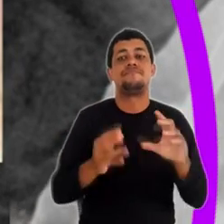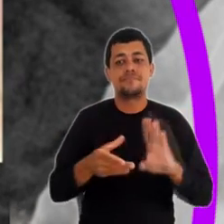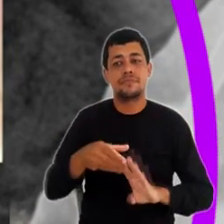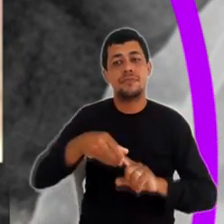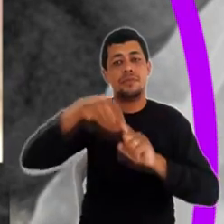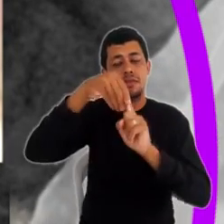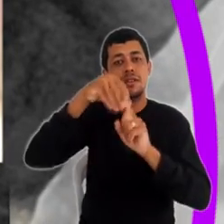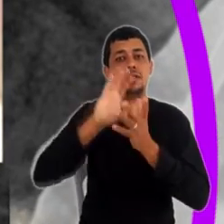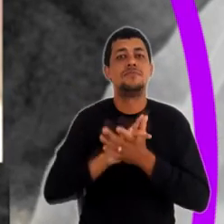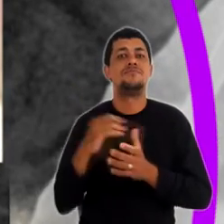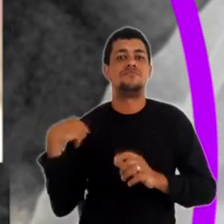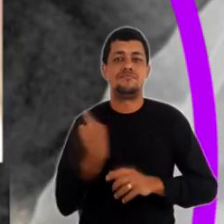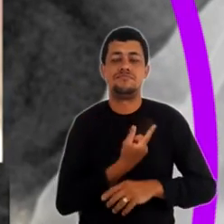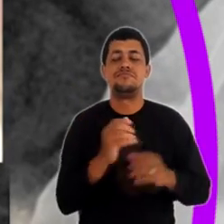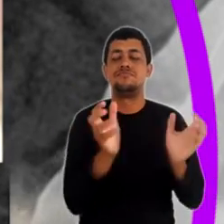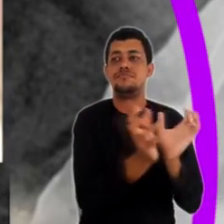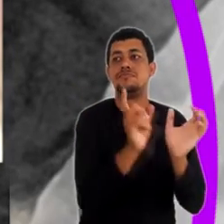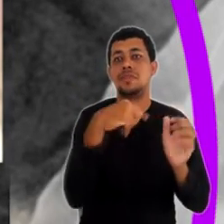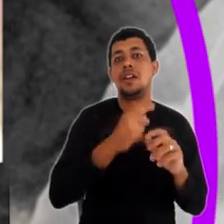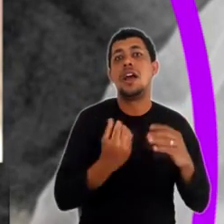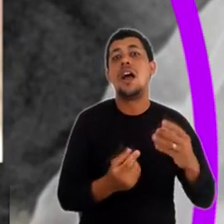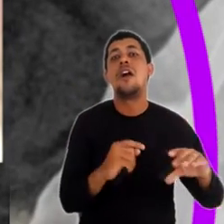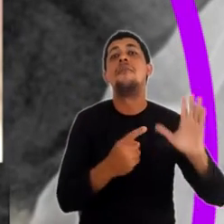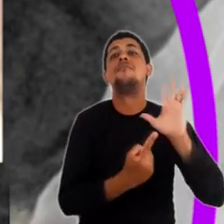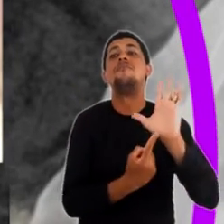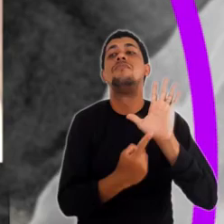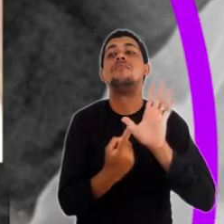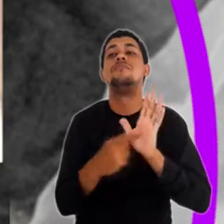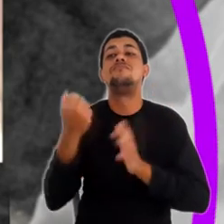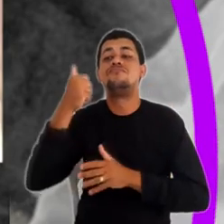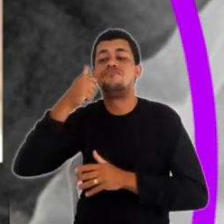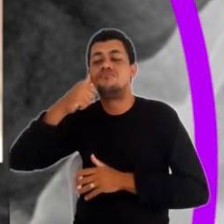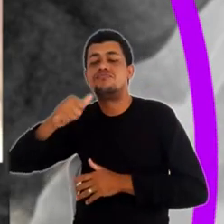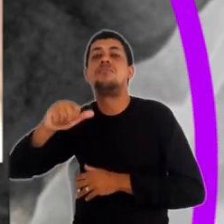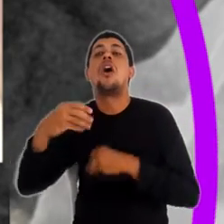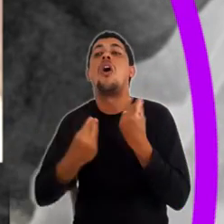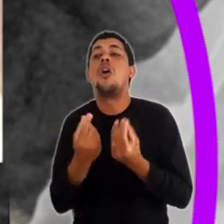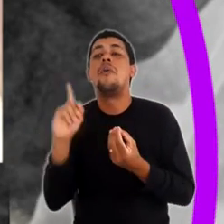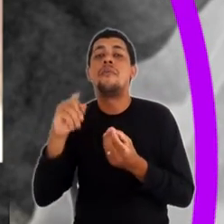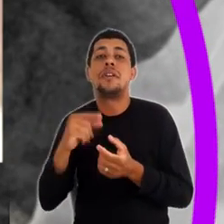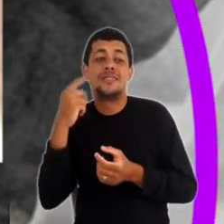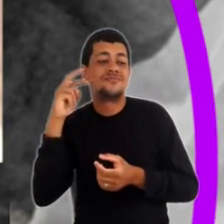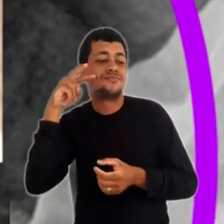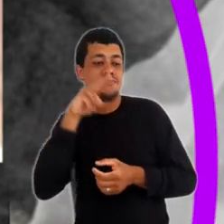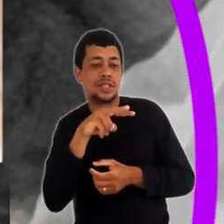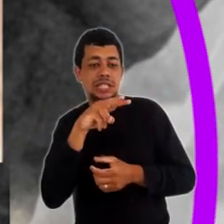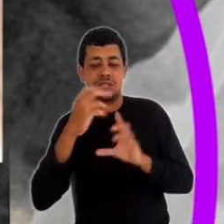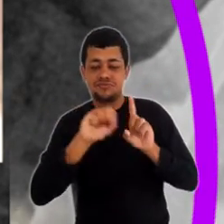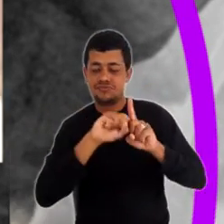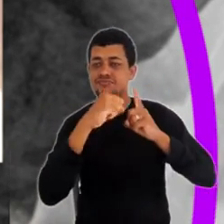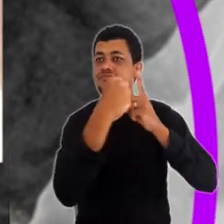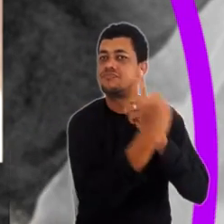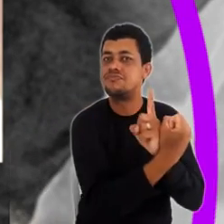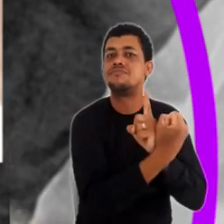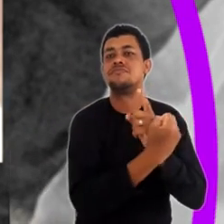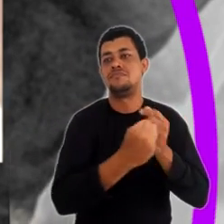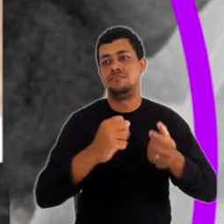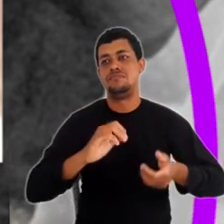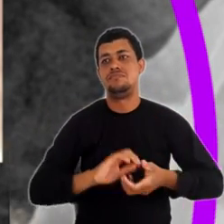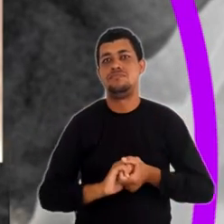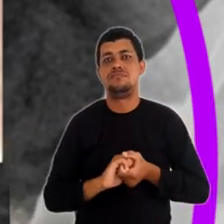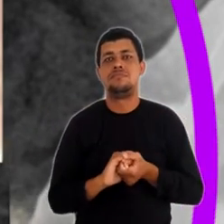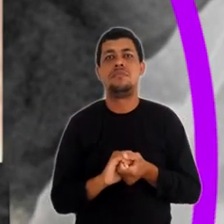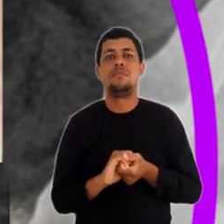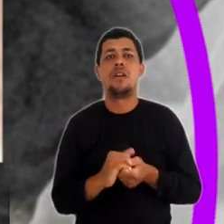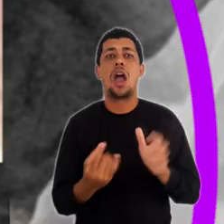realmente levar a mensagem do feminino, do que a gente sente enquanto mulher e o quanto que a gente é vista como à margem da sociedade